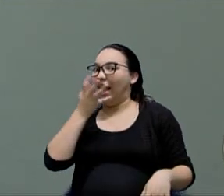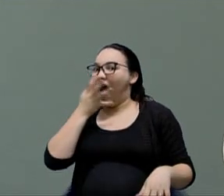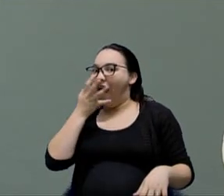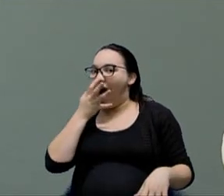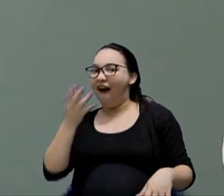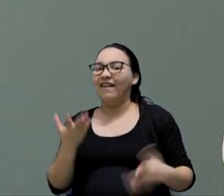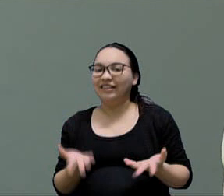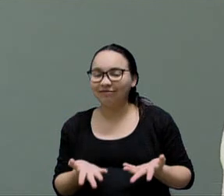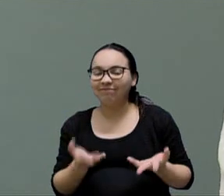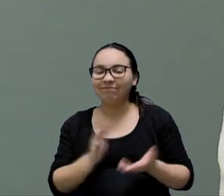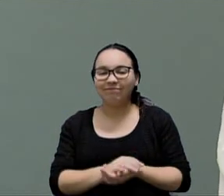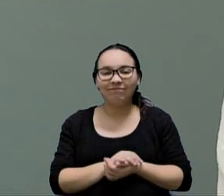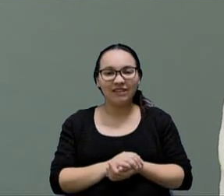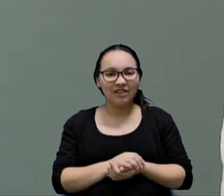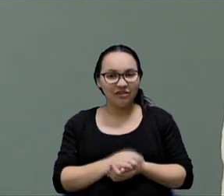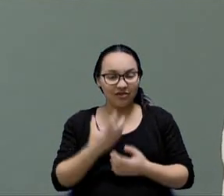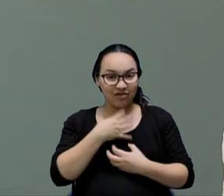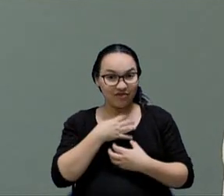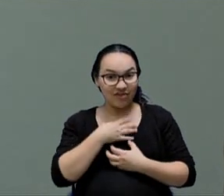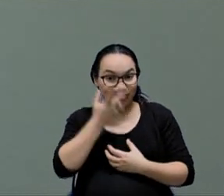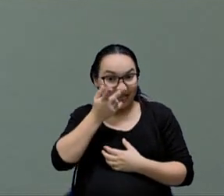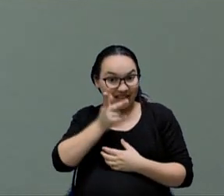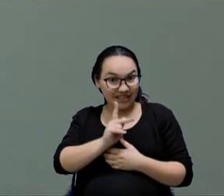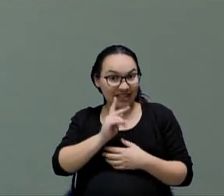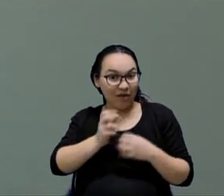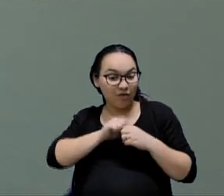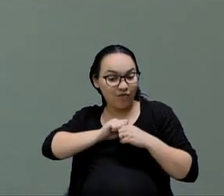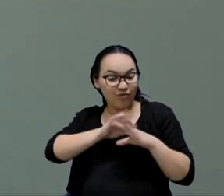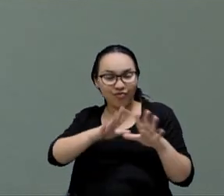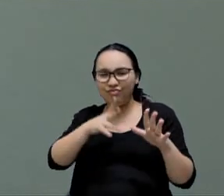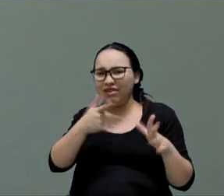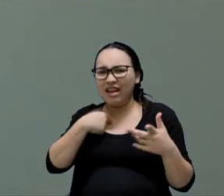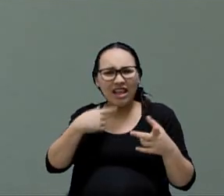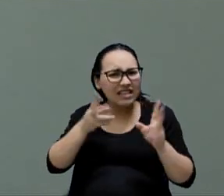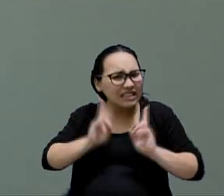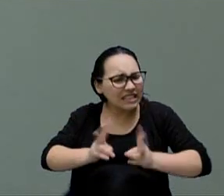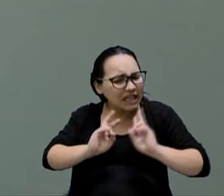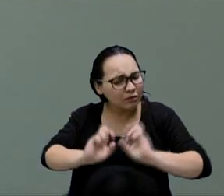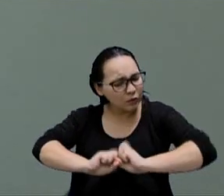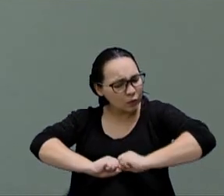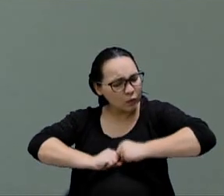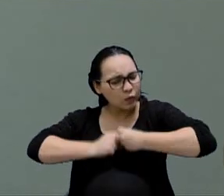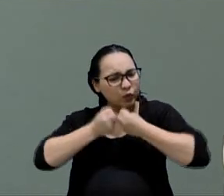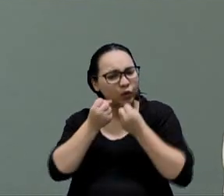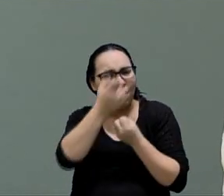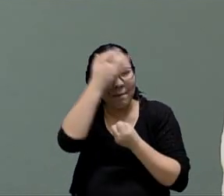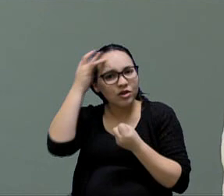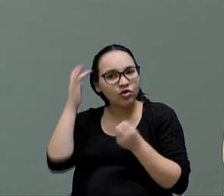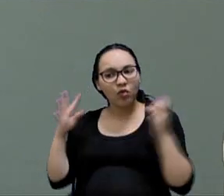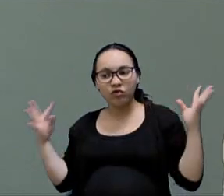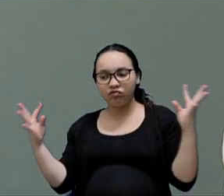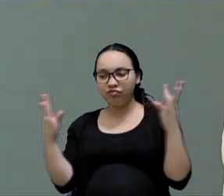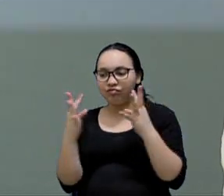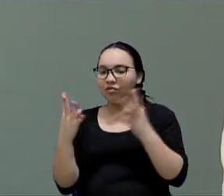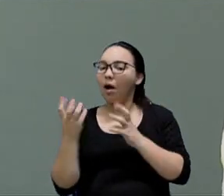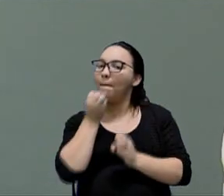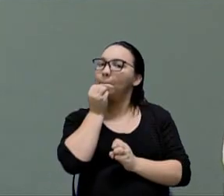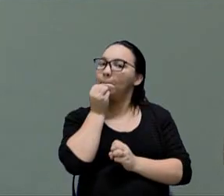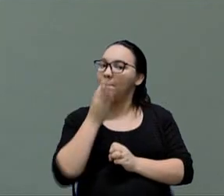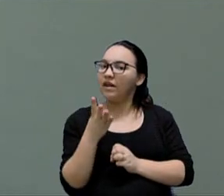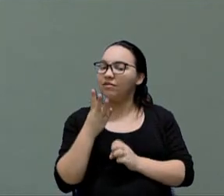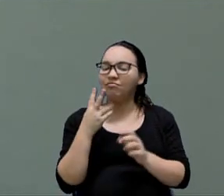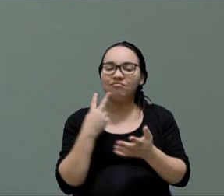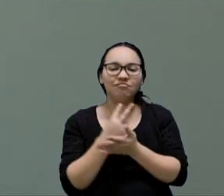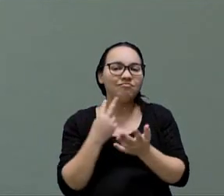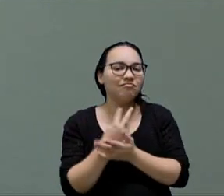Sua intensidade transcende e você não mede esforços para fazer com que todos ao seu redor estejam bem, mesmo que isso custe o seu